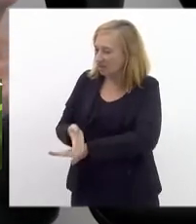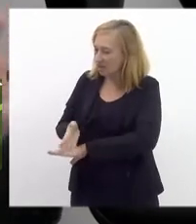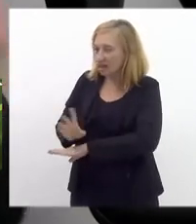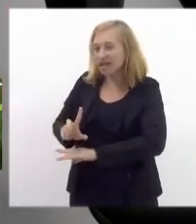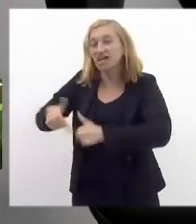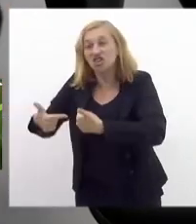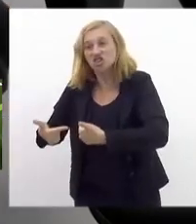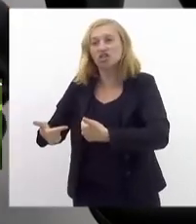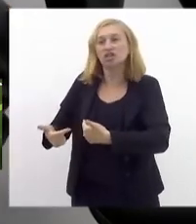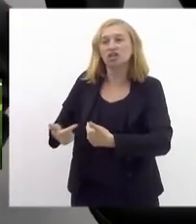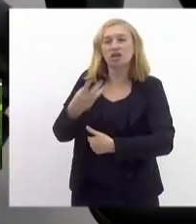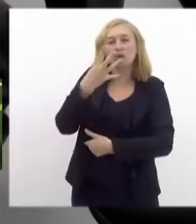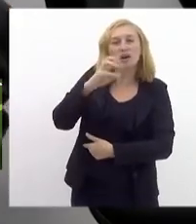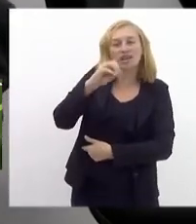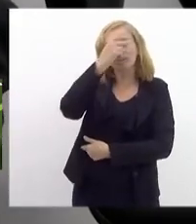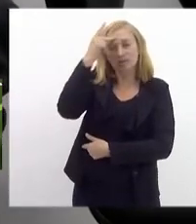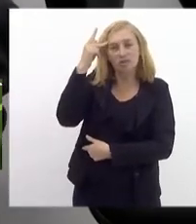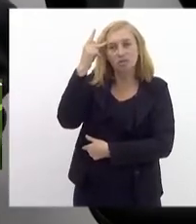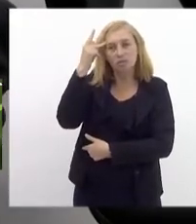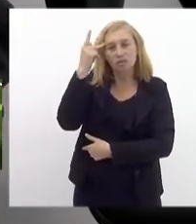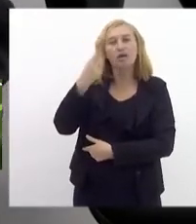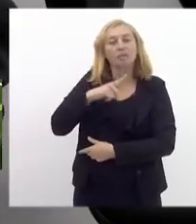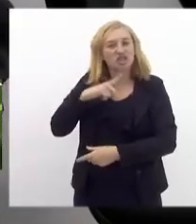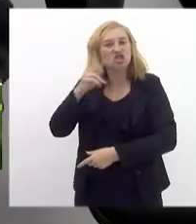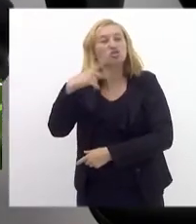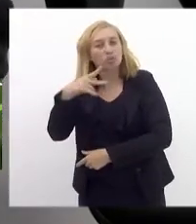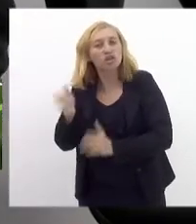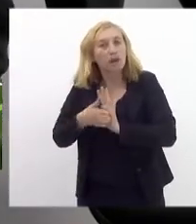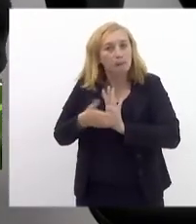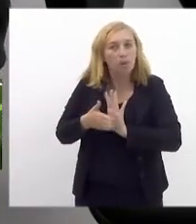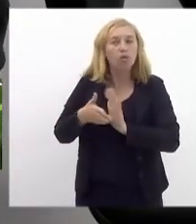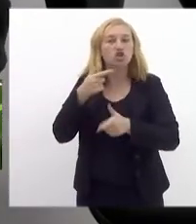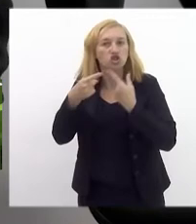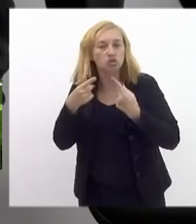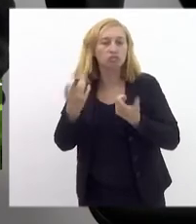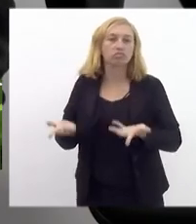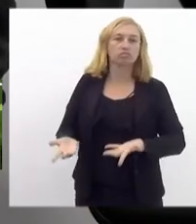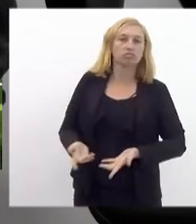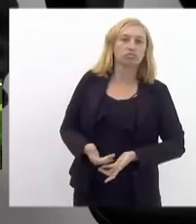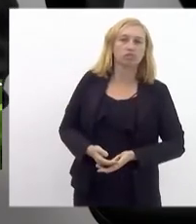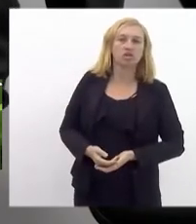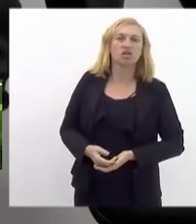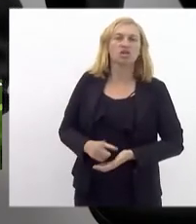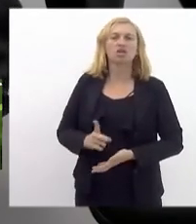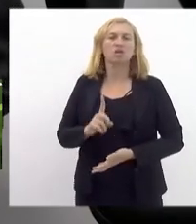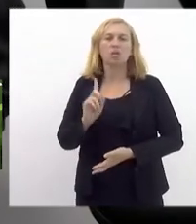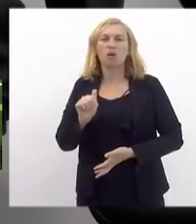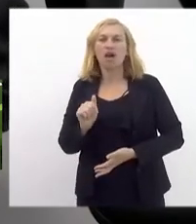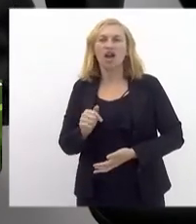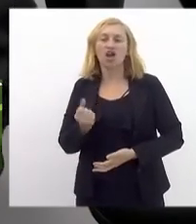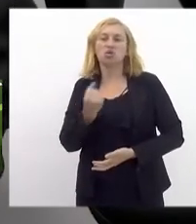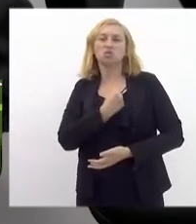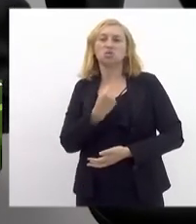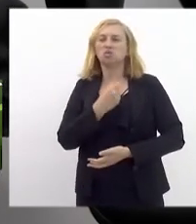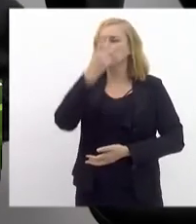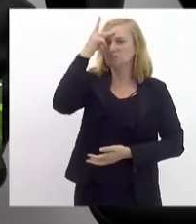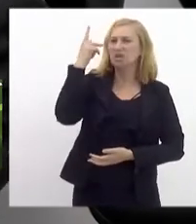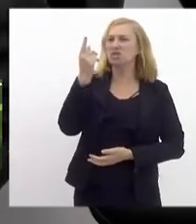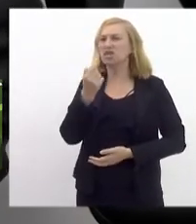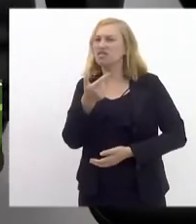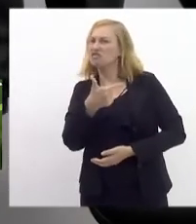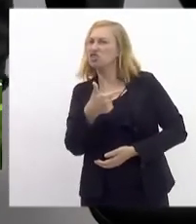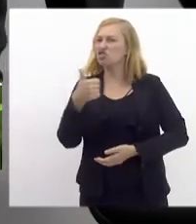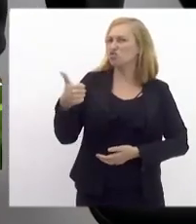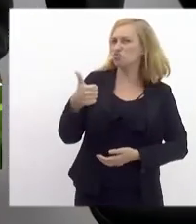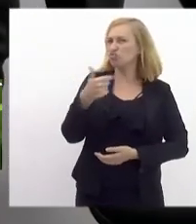conselho para funcionar com 40 pessoas. Mas tinha política, tinha proposta, tinha discussão. Não é a questão do número de pessoas, se é 21 ou 24